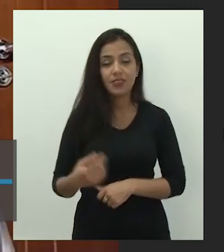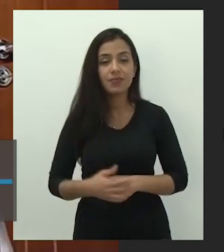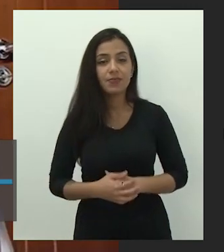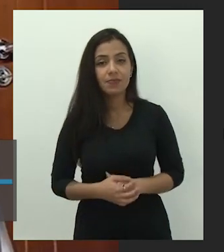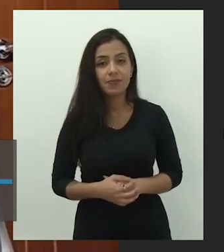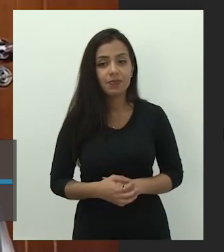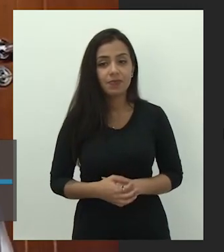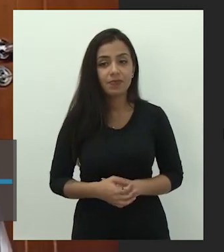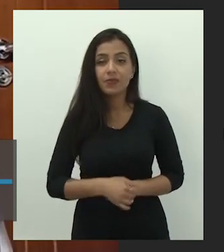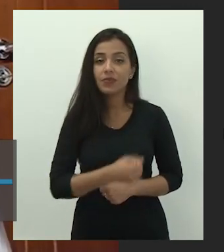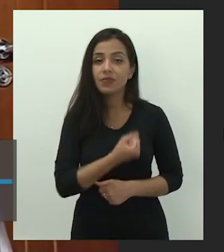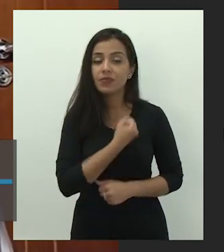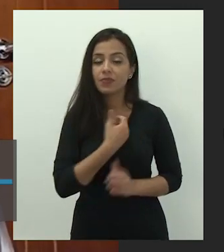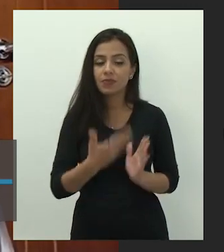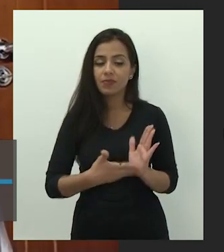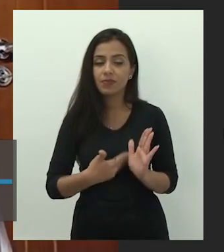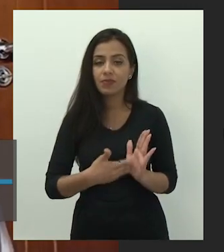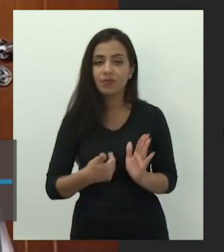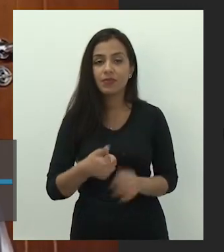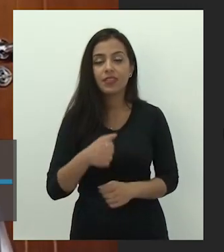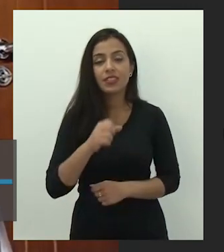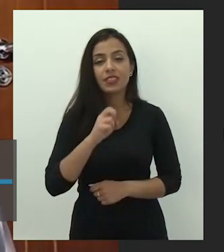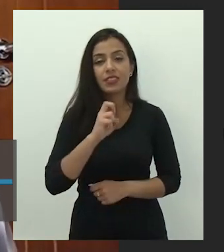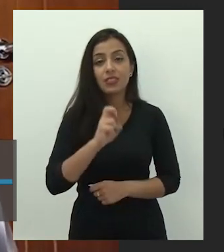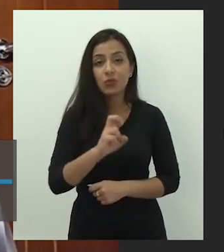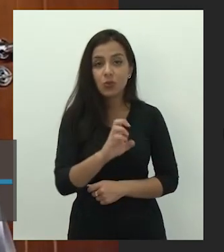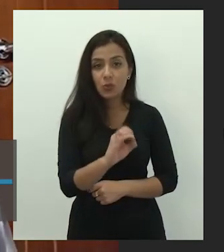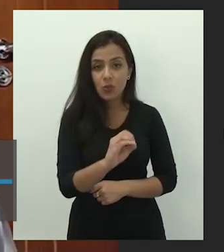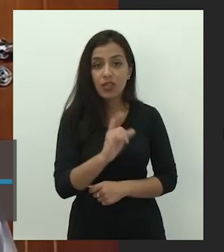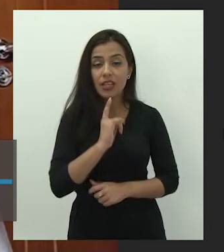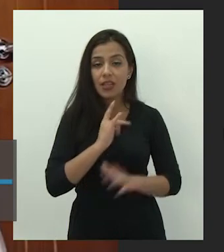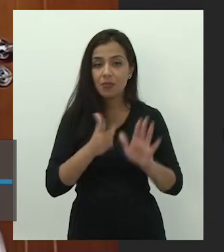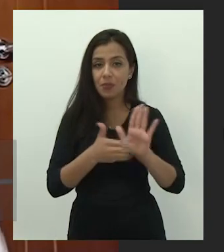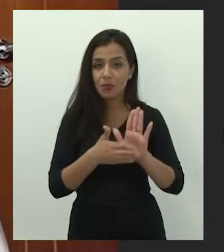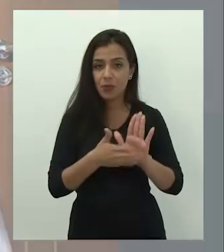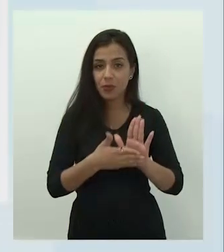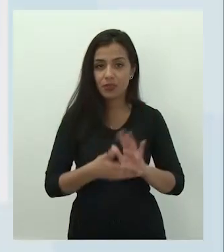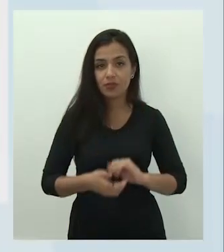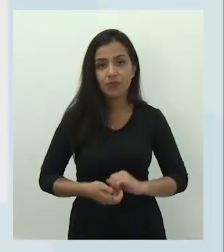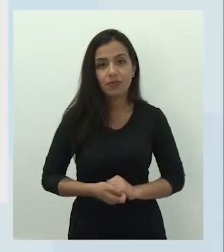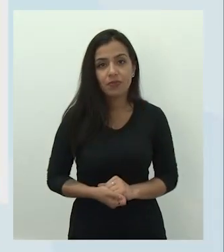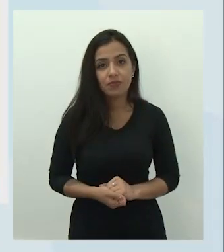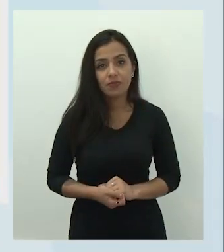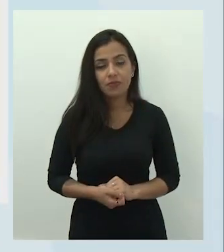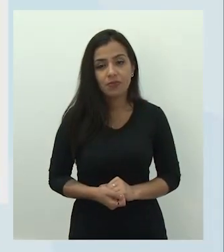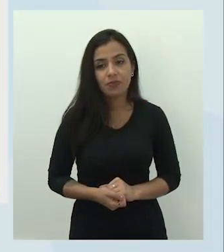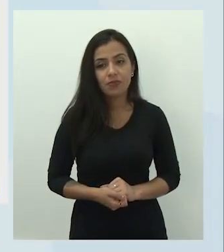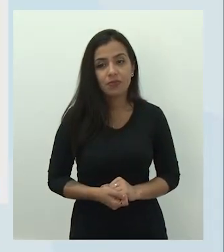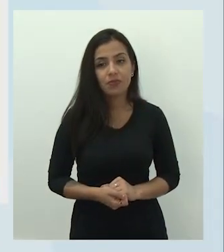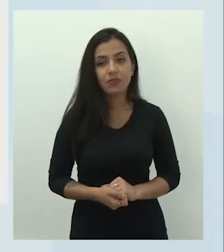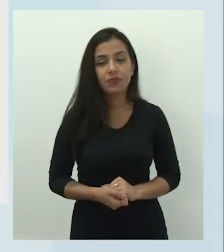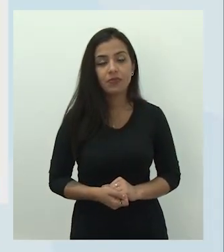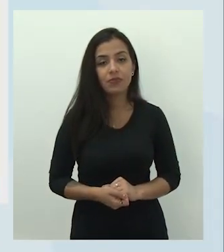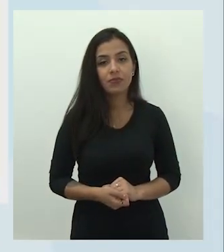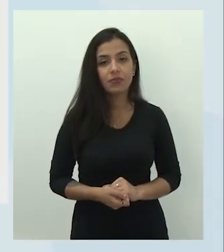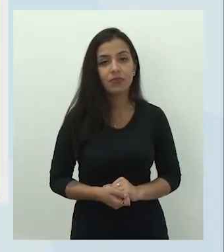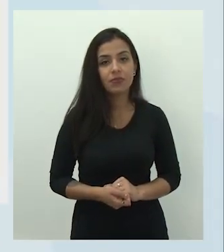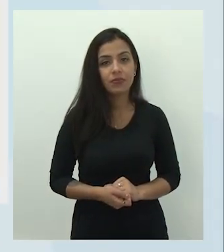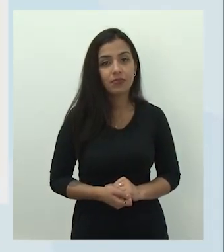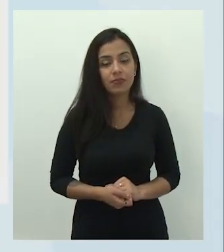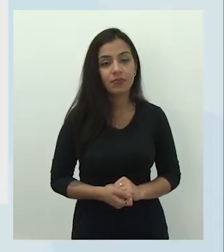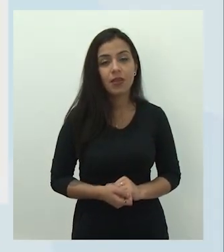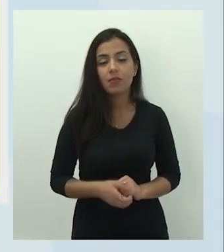50 do material do aluno, encontramos a seguinte proposta. Pode colocar o slide? Para contextualizar essa